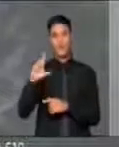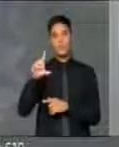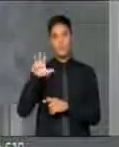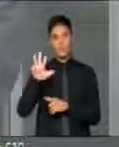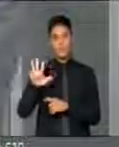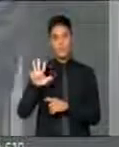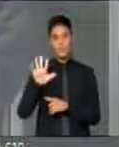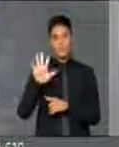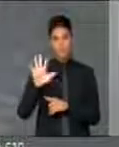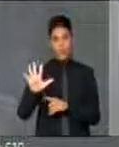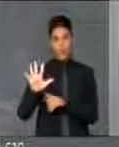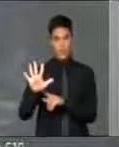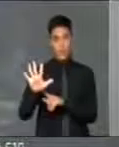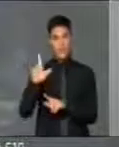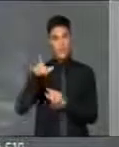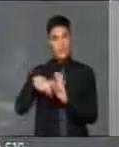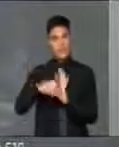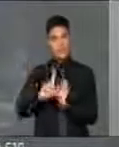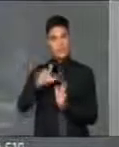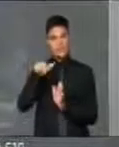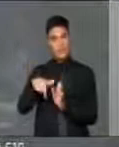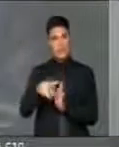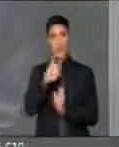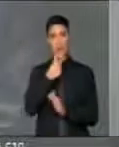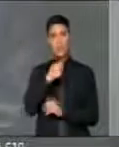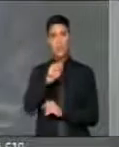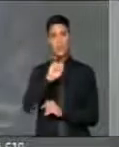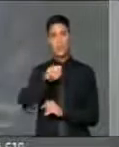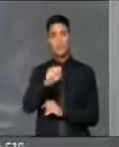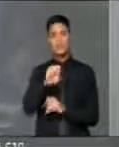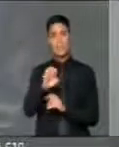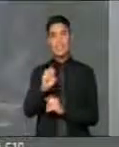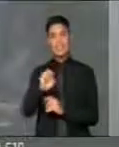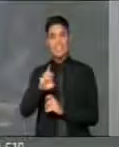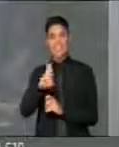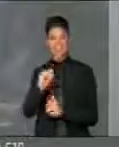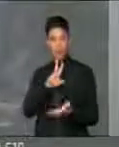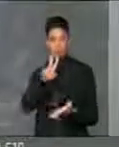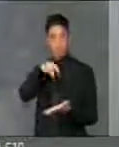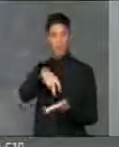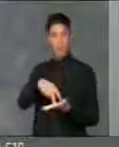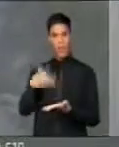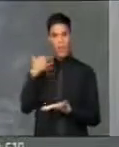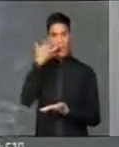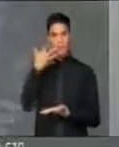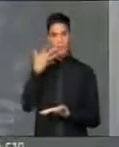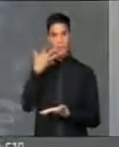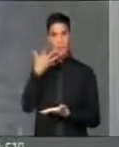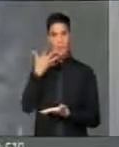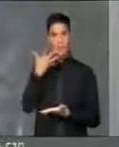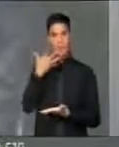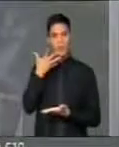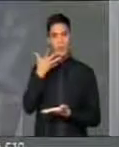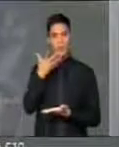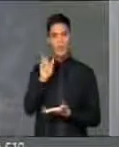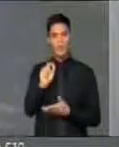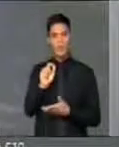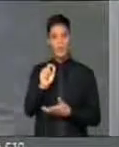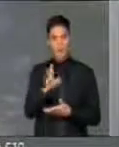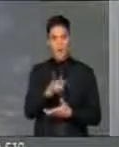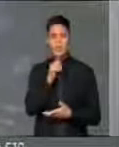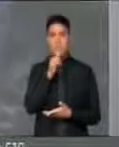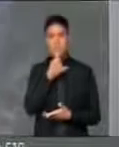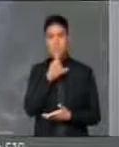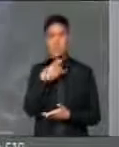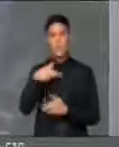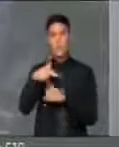Serra, nessa mesma tribuna, fez uma citação que merece ser relembrada hoje. Infelizmente, o PT